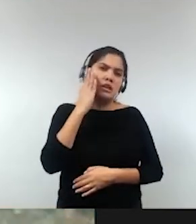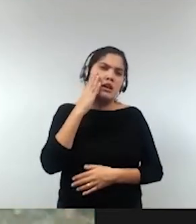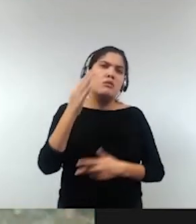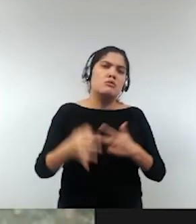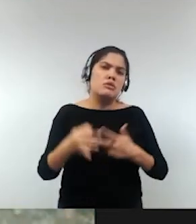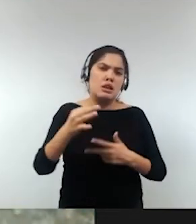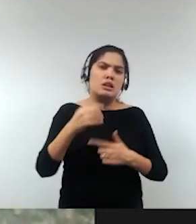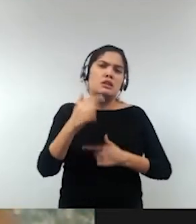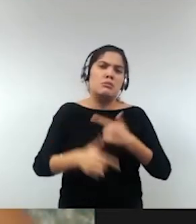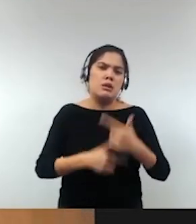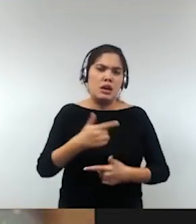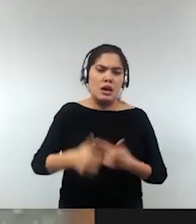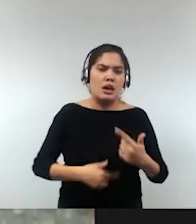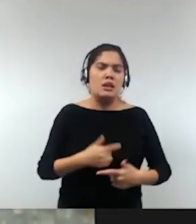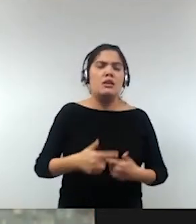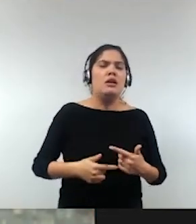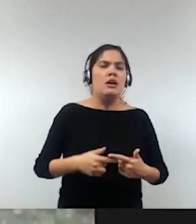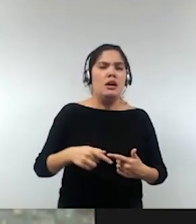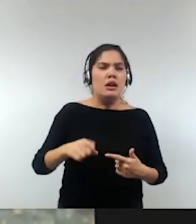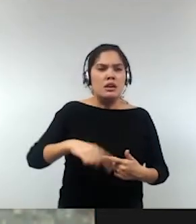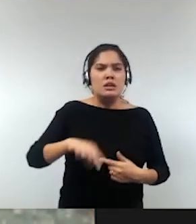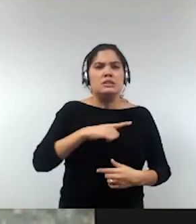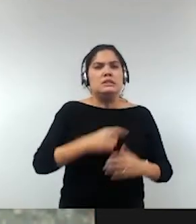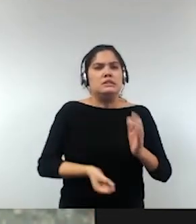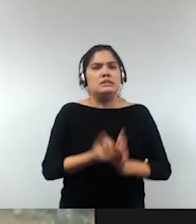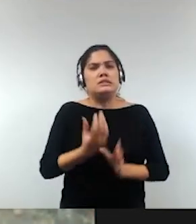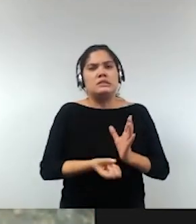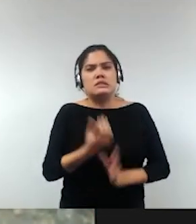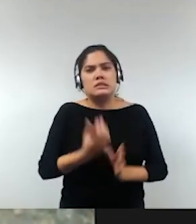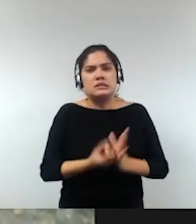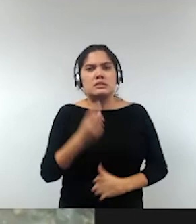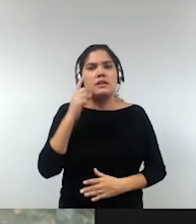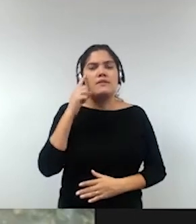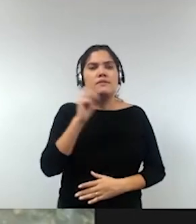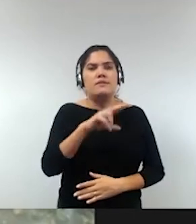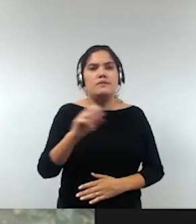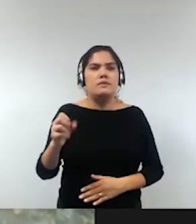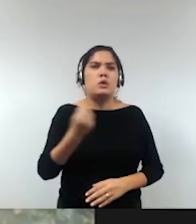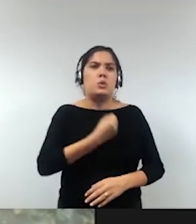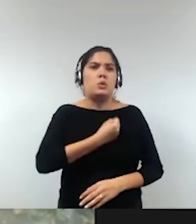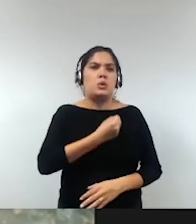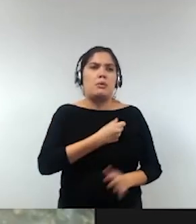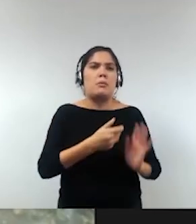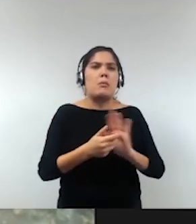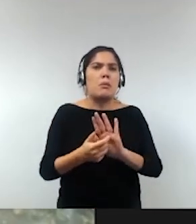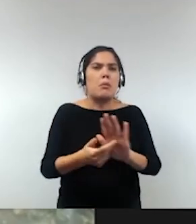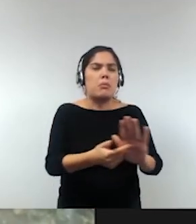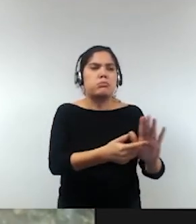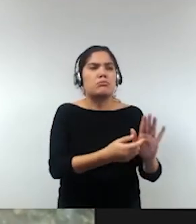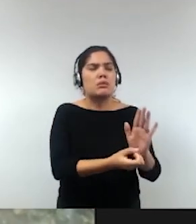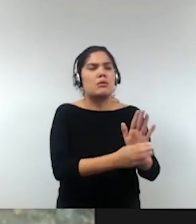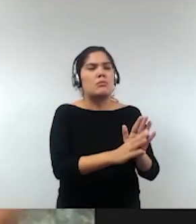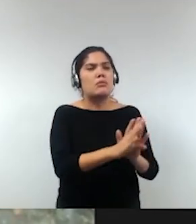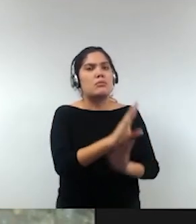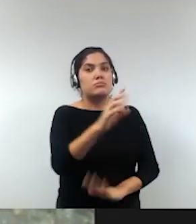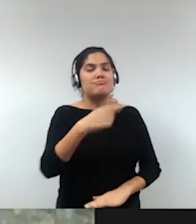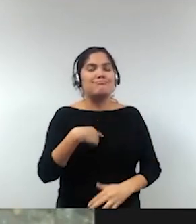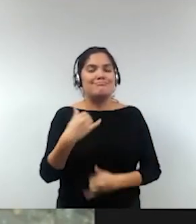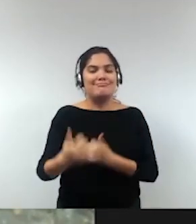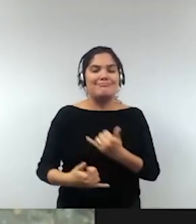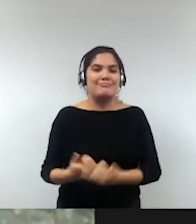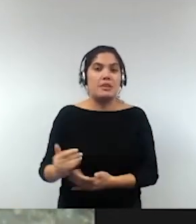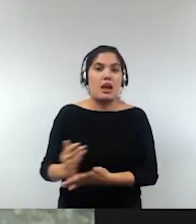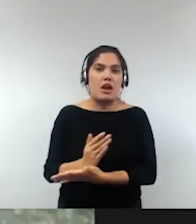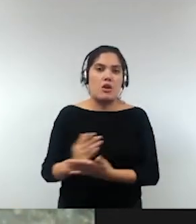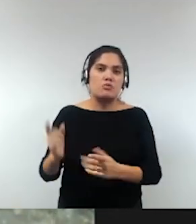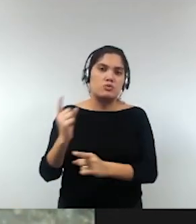está trabalhando, a gente sabe que ele está sendo muito produtivo, a gente vê, os números mostram e revelam isso, Eu até brinco, assim,